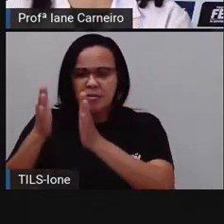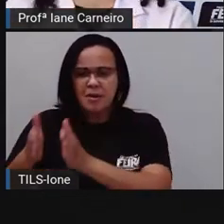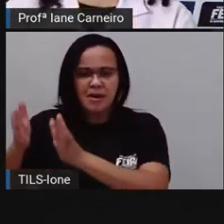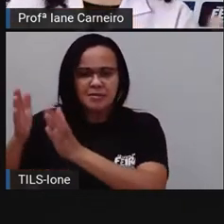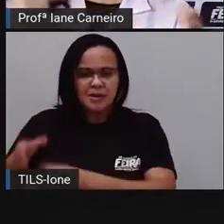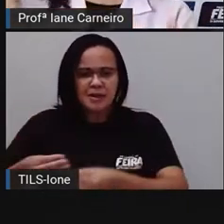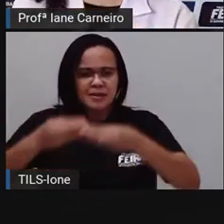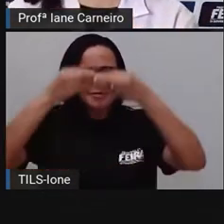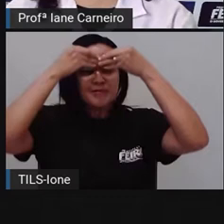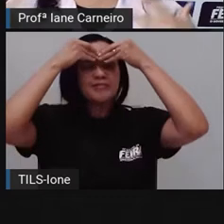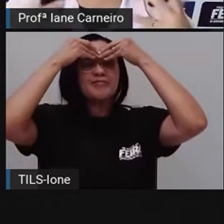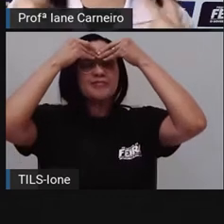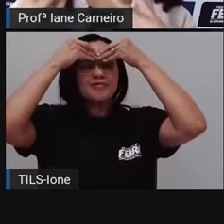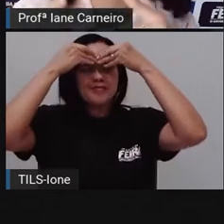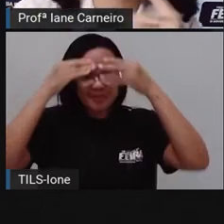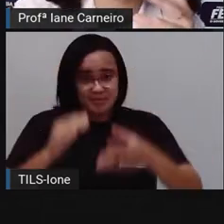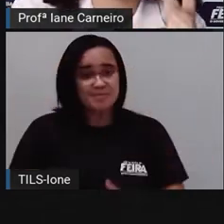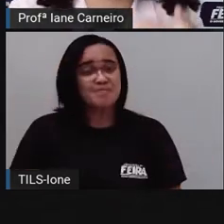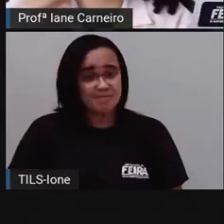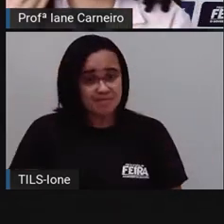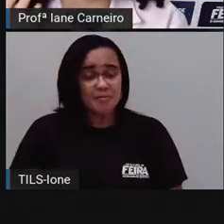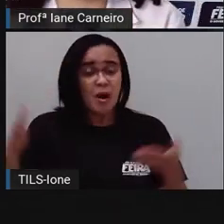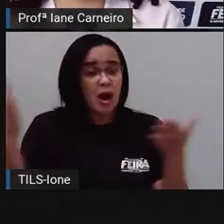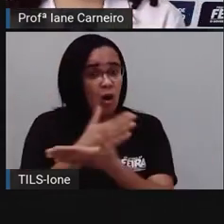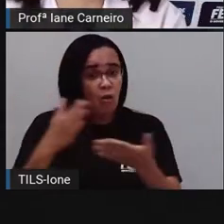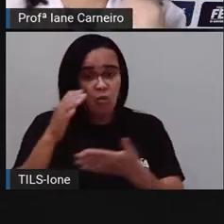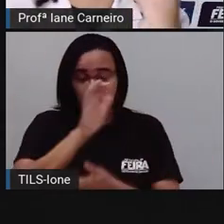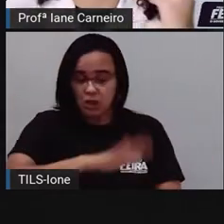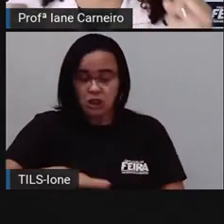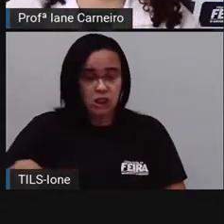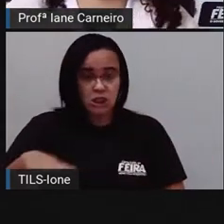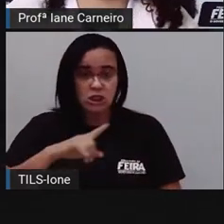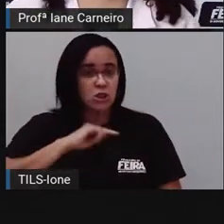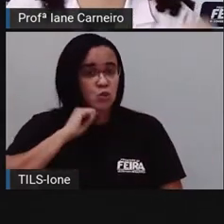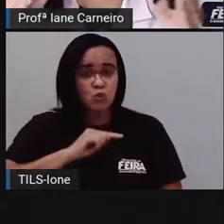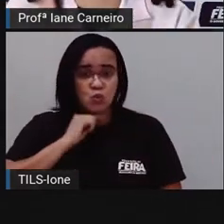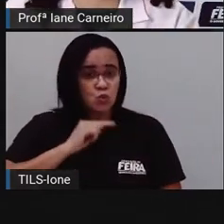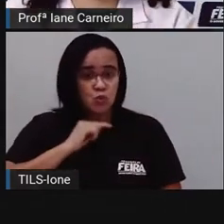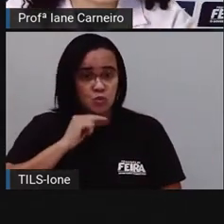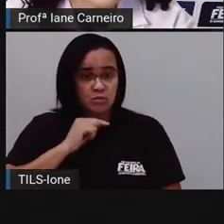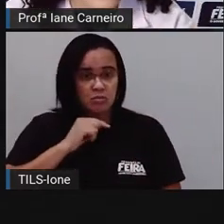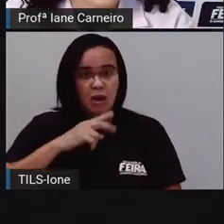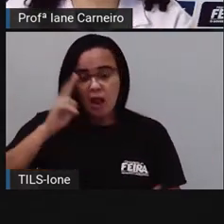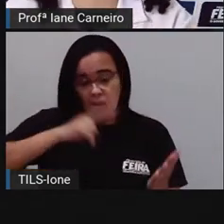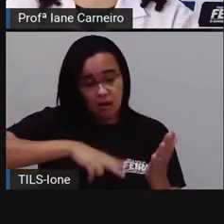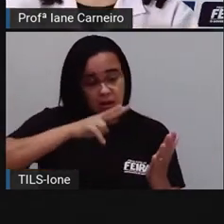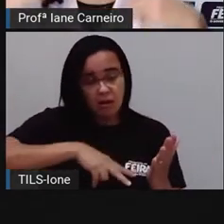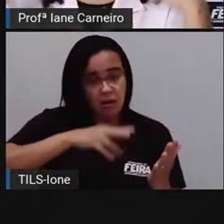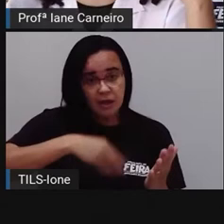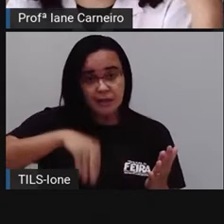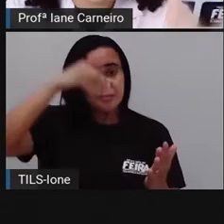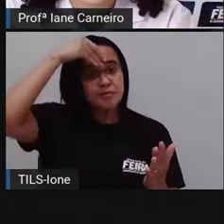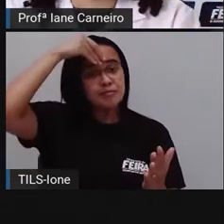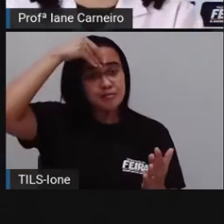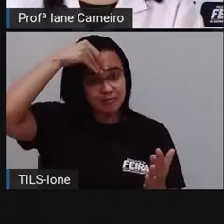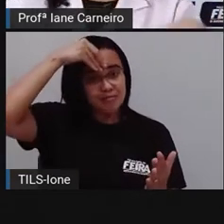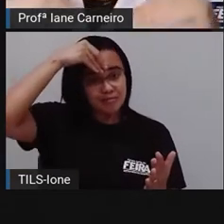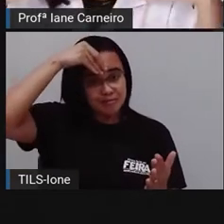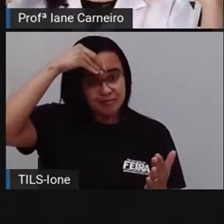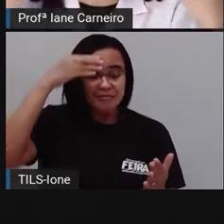alfabeto. Pode ter criança ainda que não está conseguindo ler direitinho, escrevendo direitinho. Então, estudar é isso, é a gente